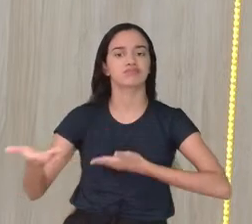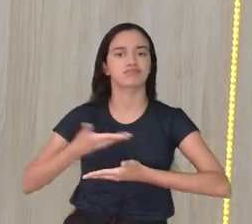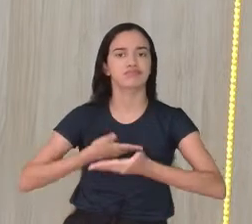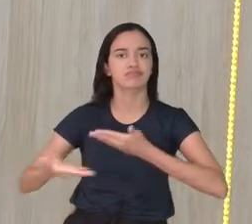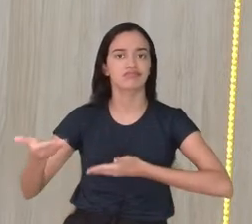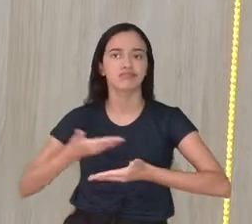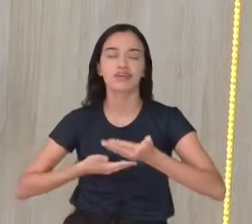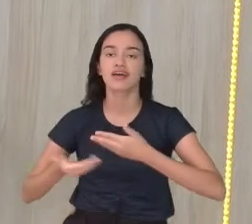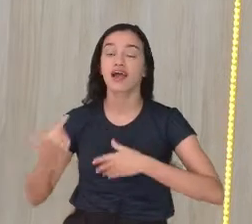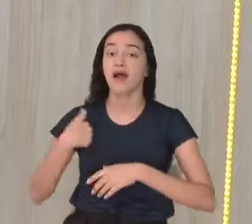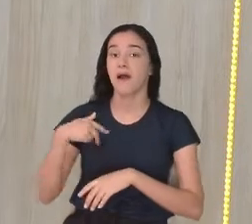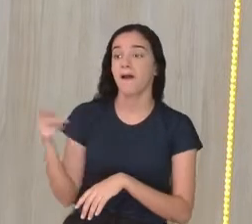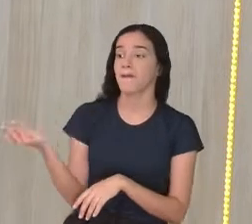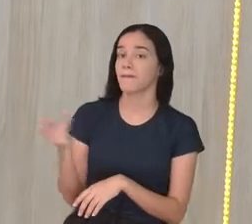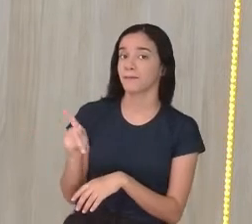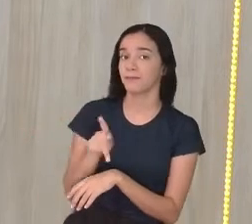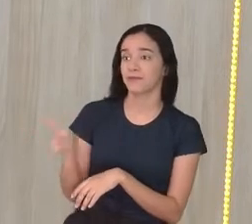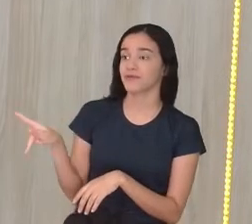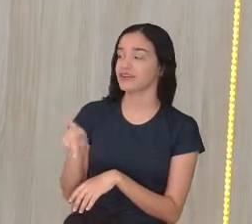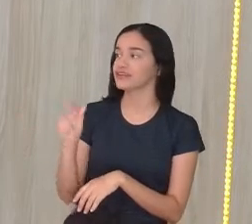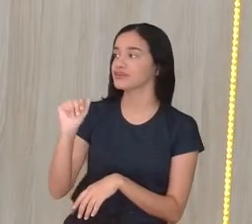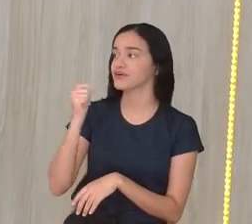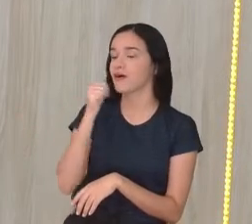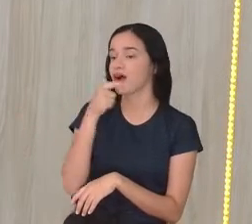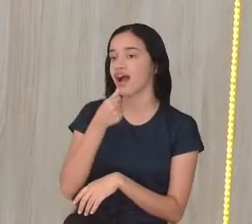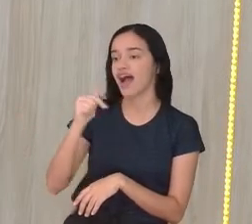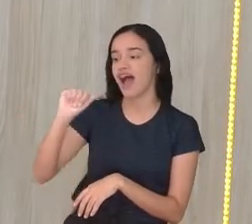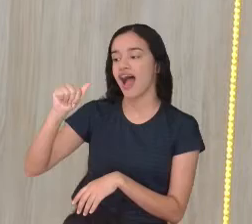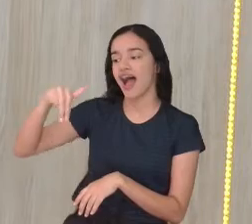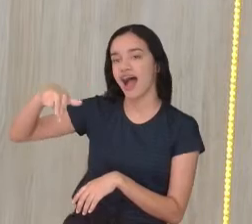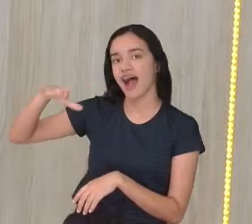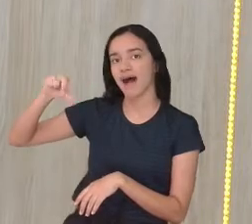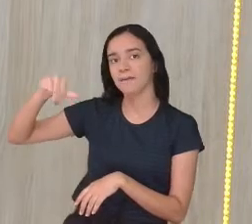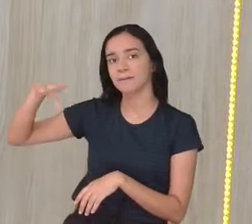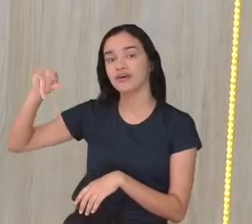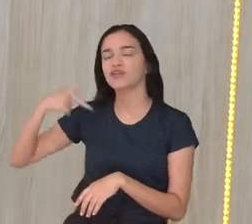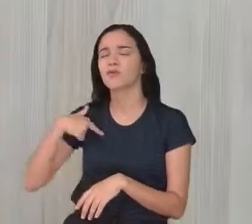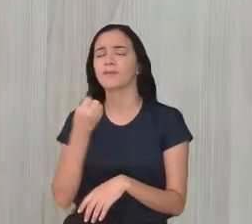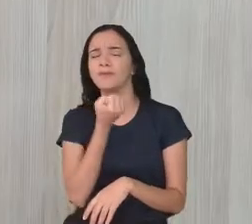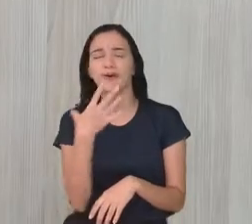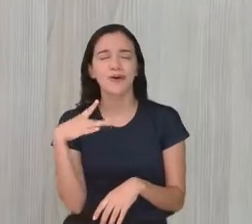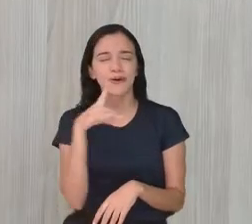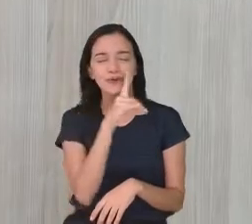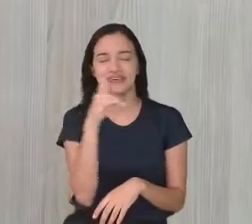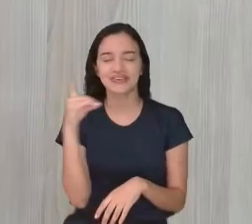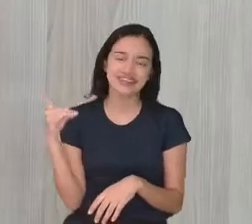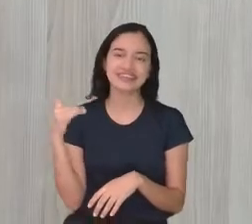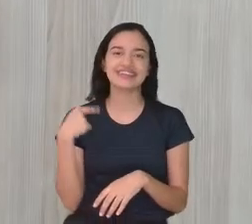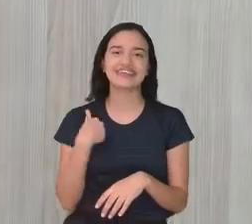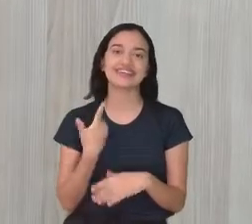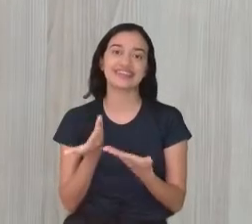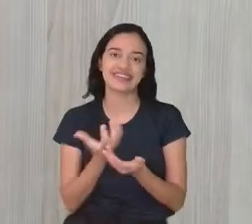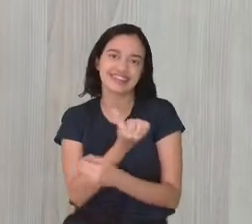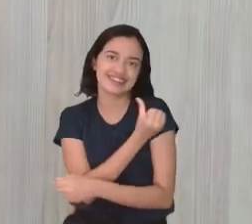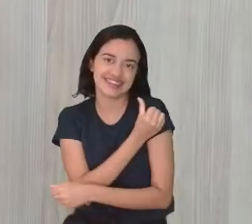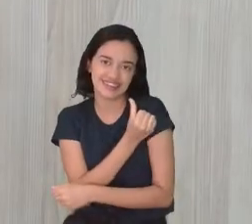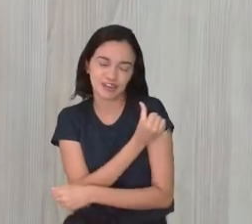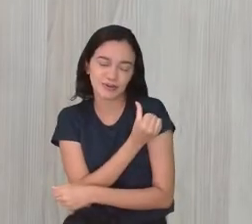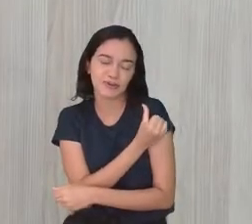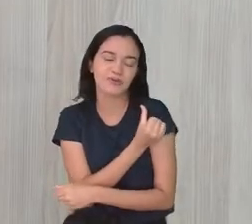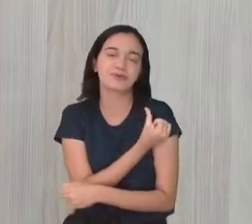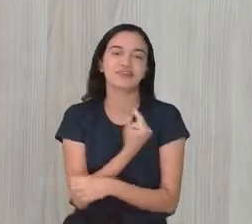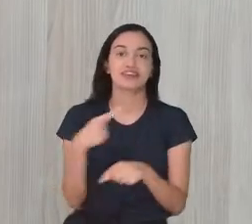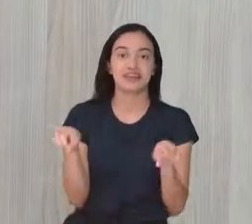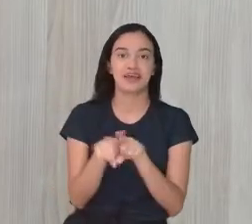dia. O professor Armando está ali para receber essas suas interações. Bom dia, professor! Bom dia, Gilson. Bom dia, sexto